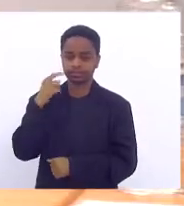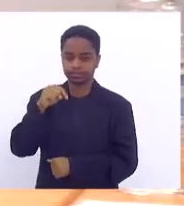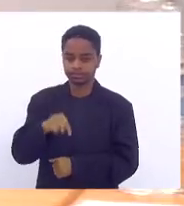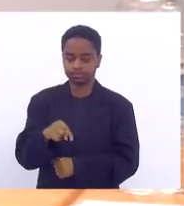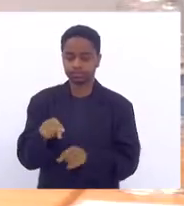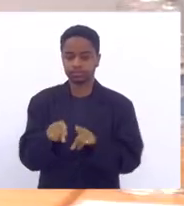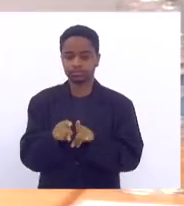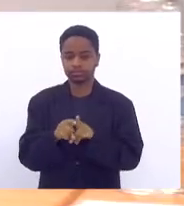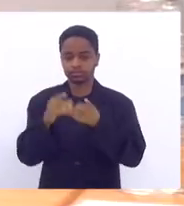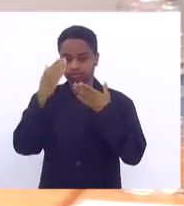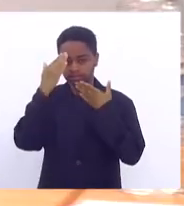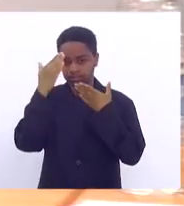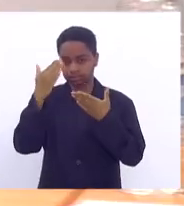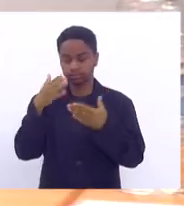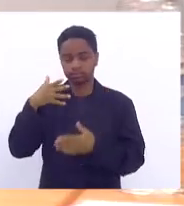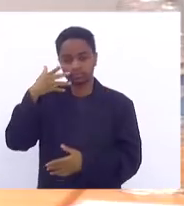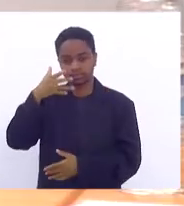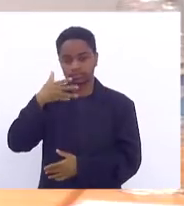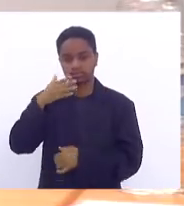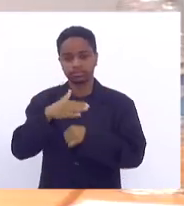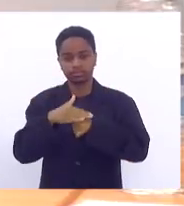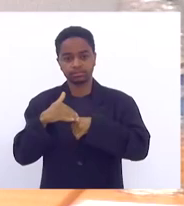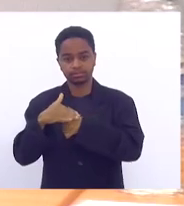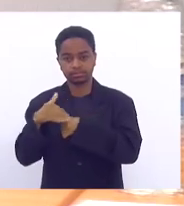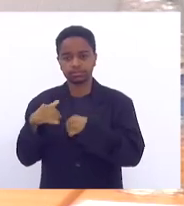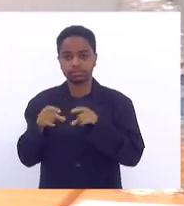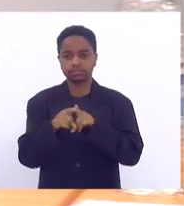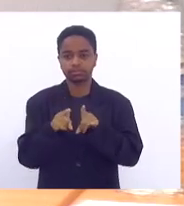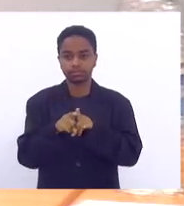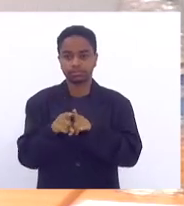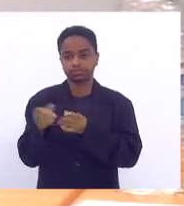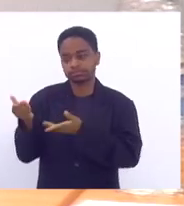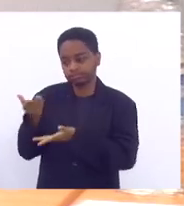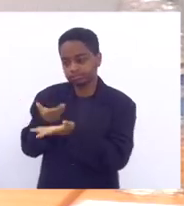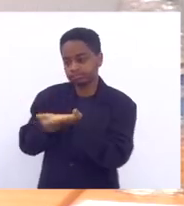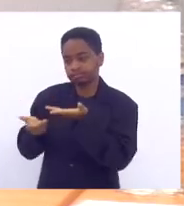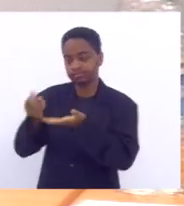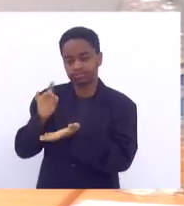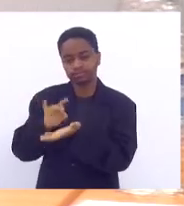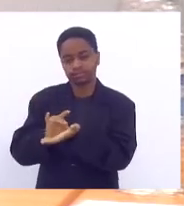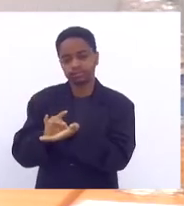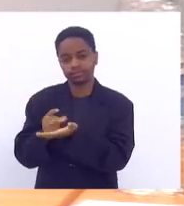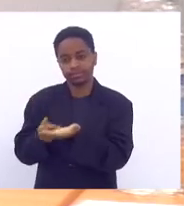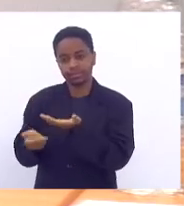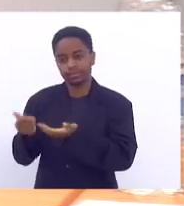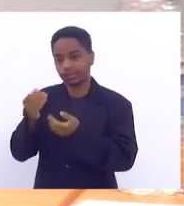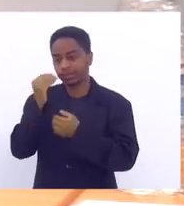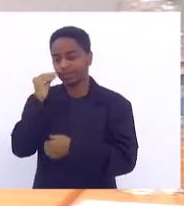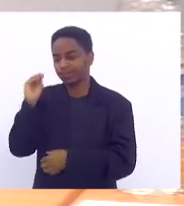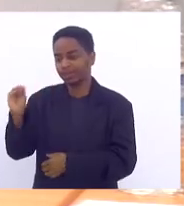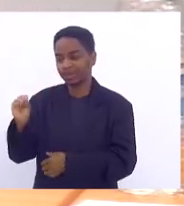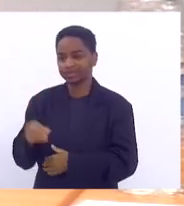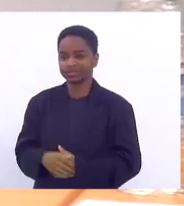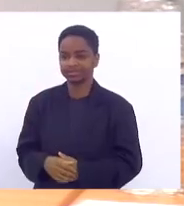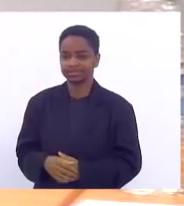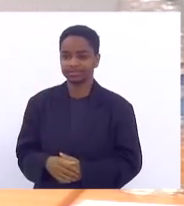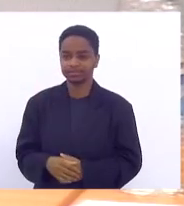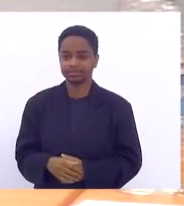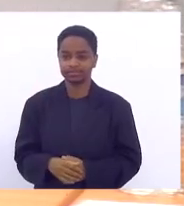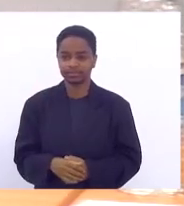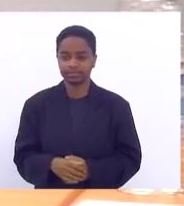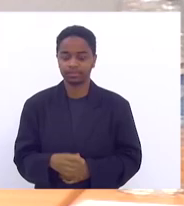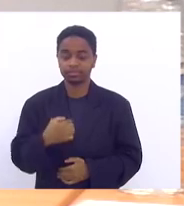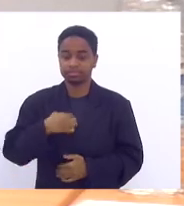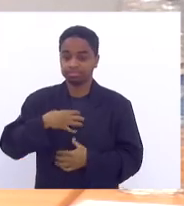muito obrigada pelas palavras de carinho e a recíproca é verdadeira tá o mesmo eu eu tenho o